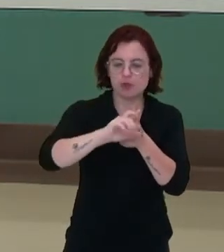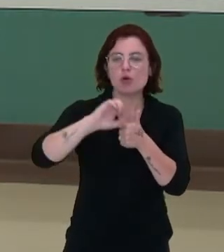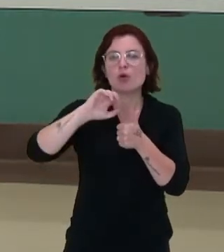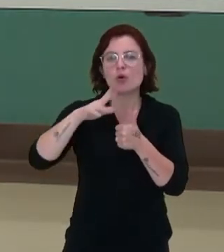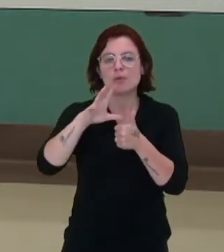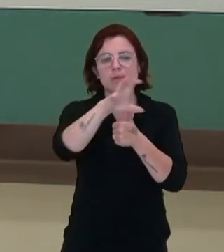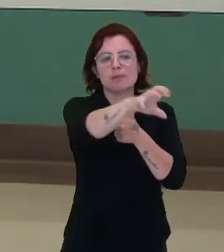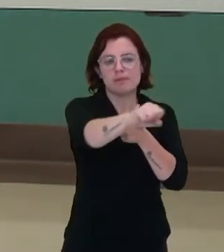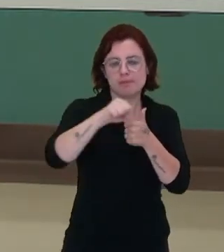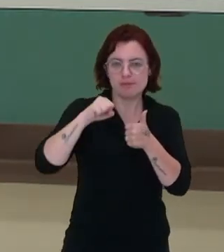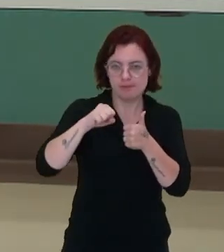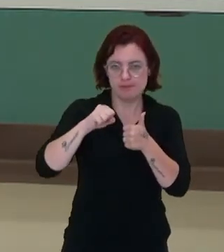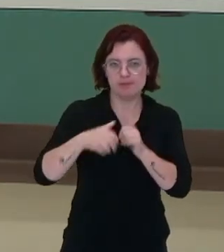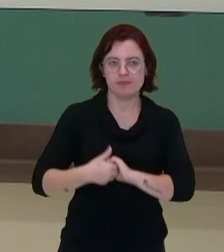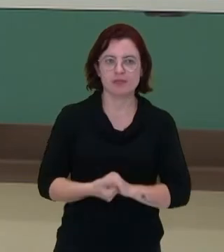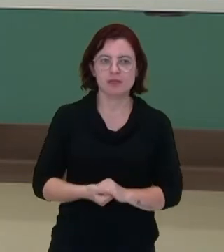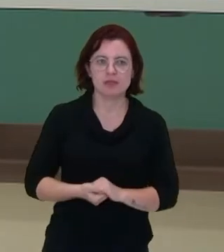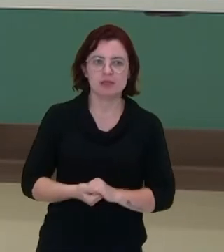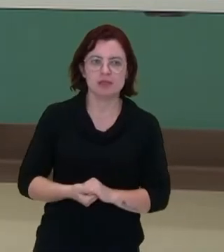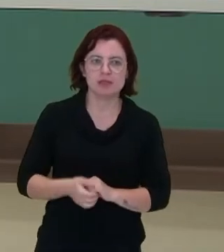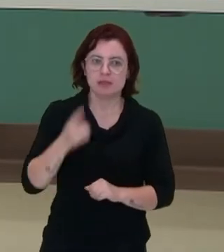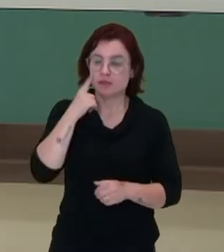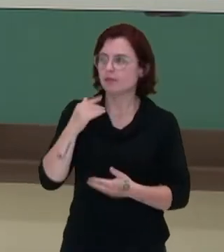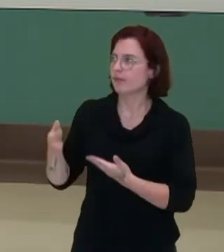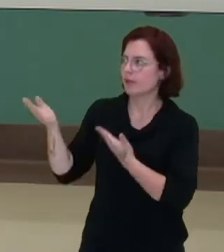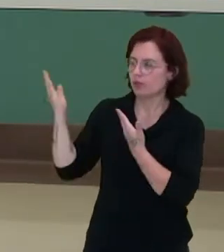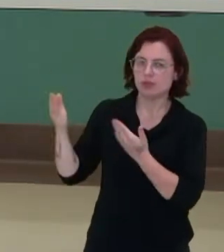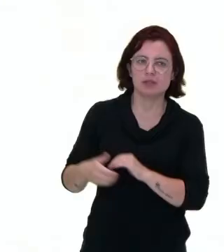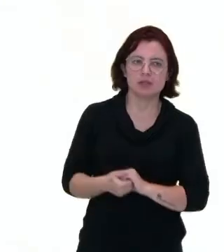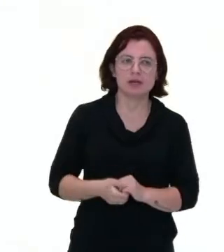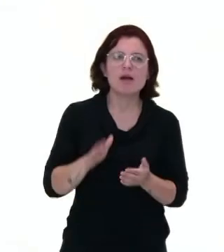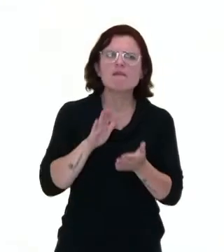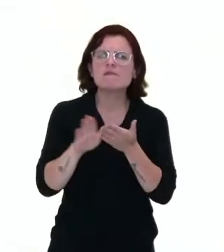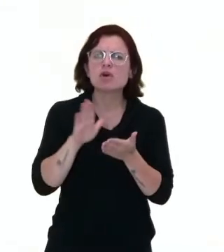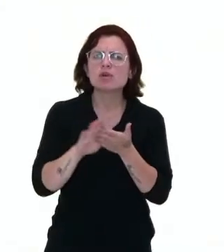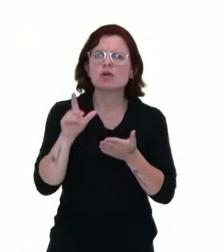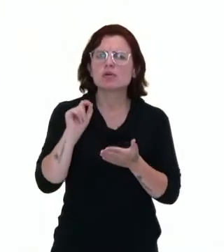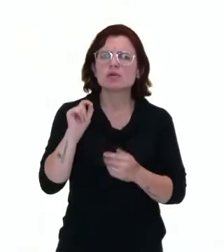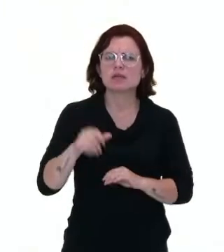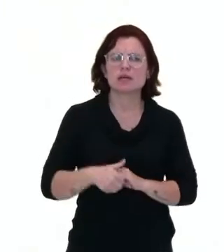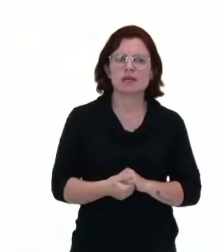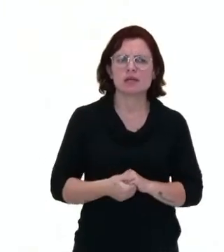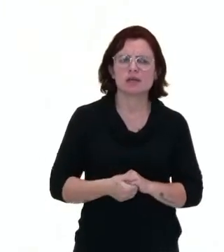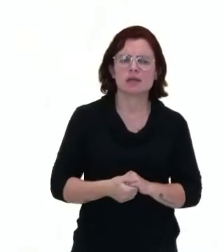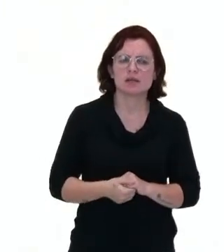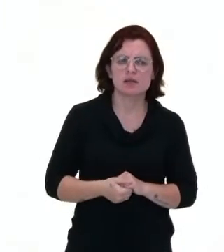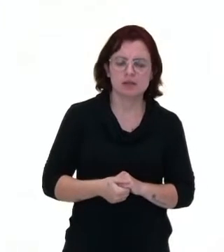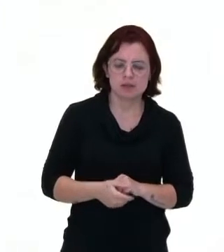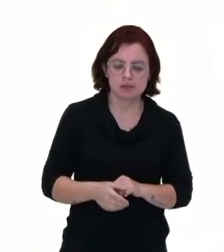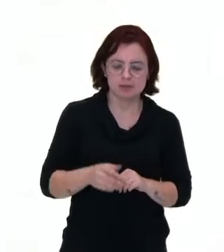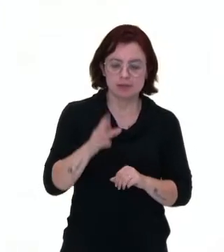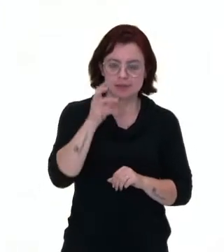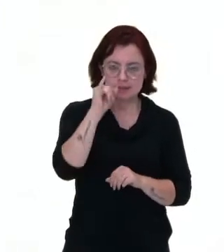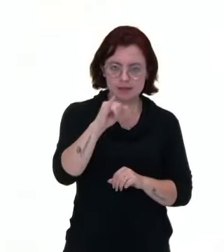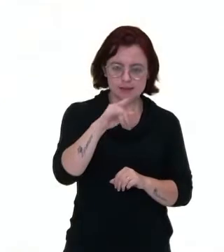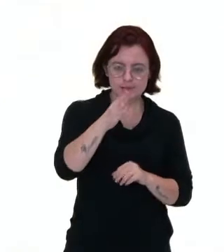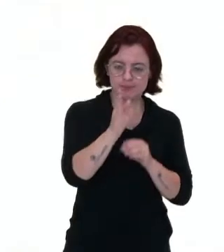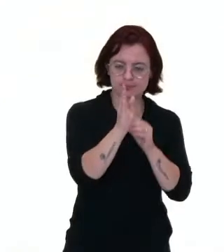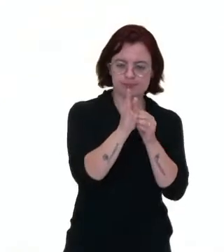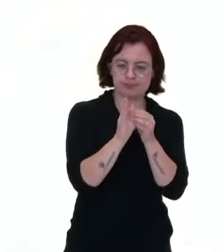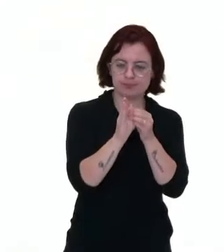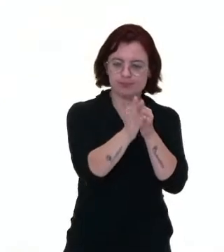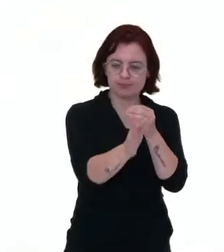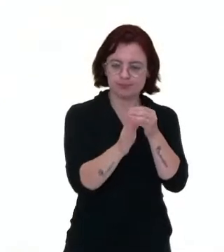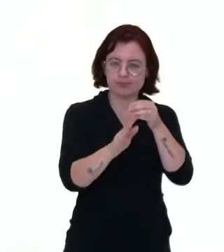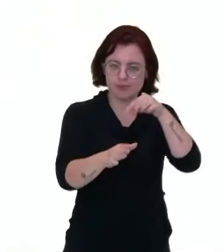atacando. Vamos entender o que é isso? Então, olha só. A fuga significa colocar o rei numa casa que não